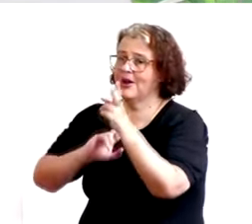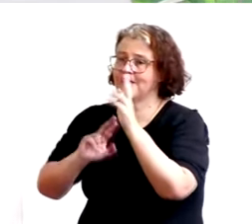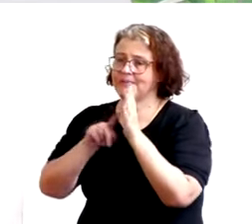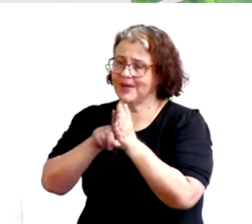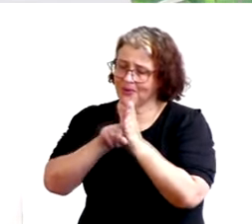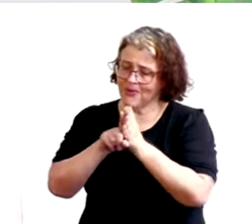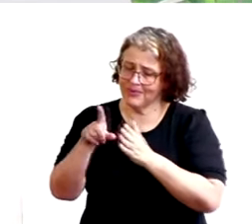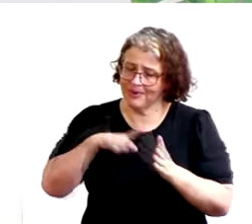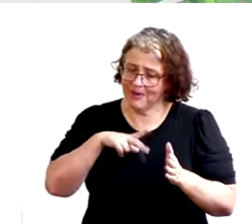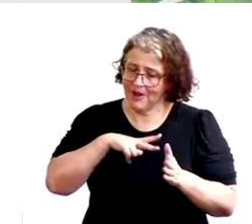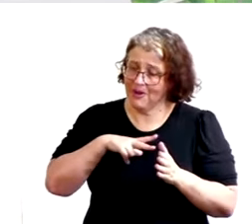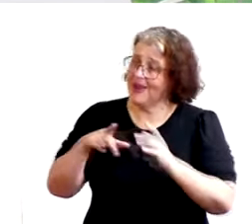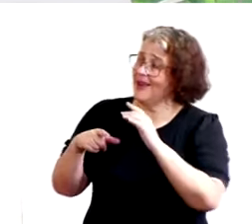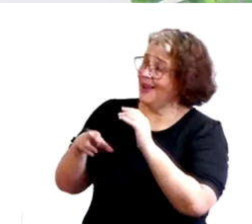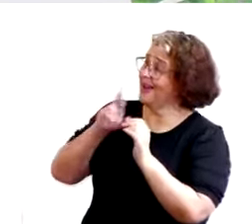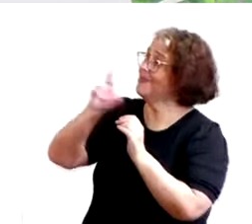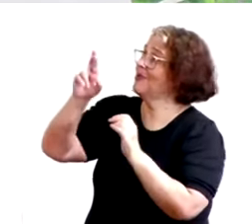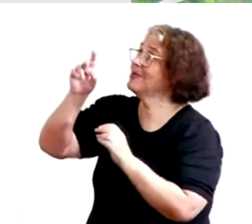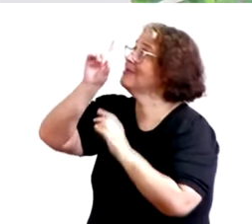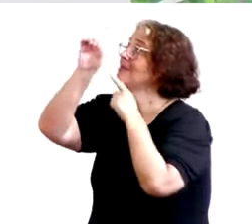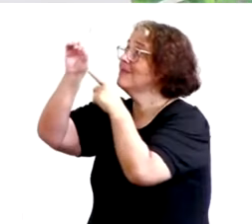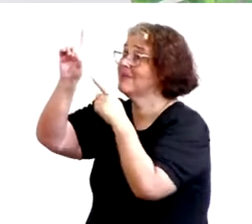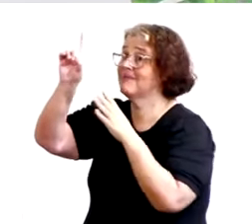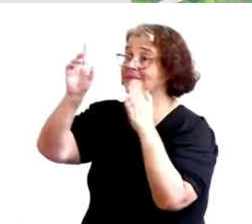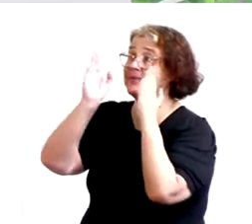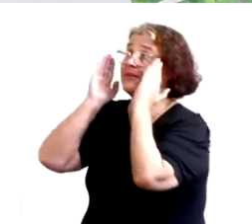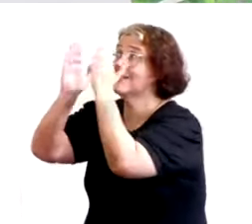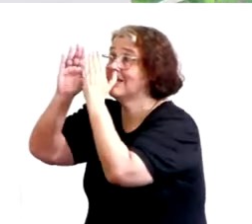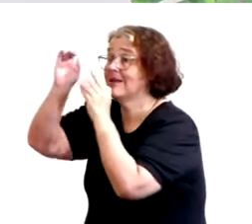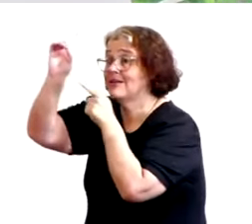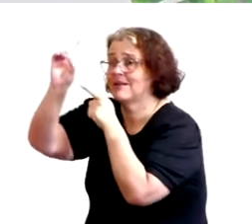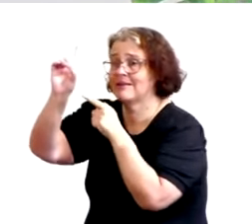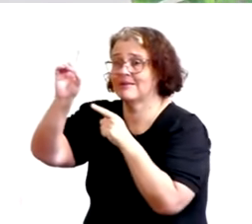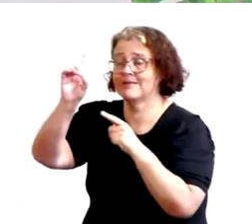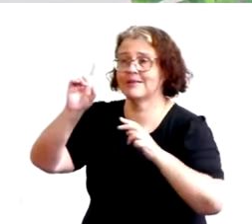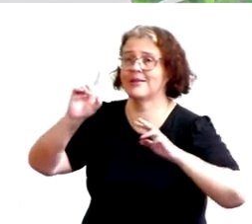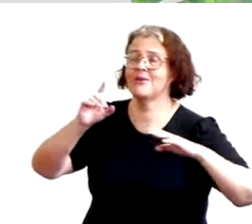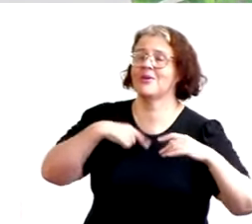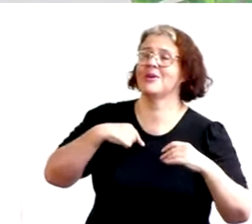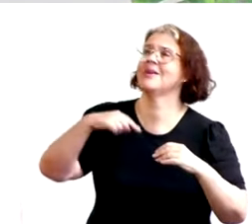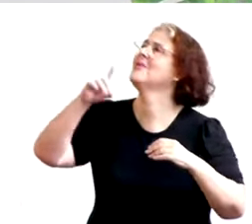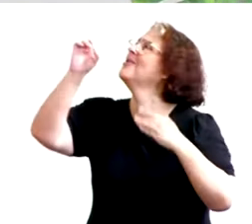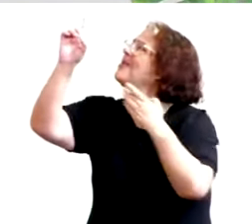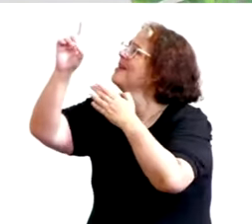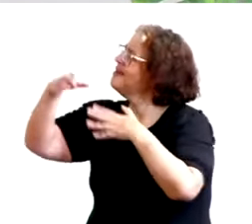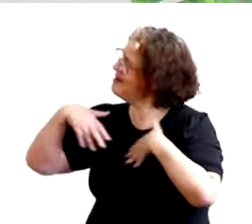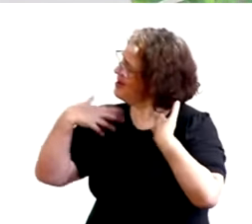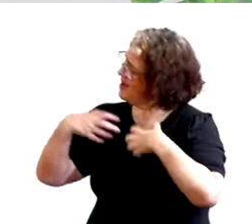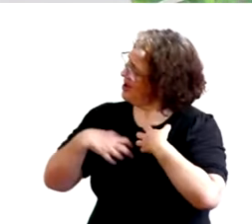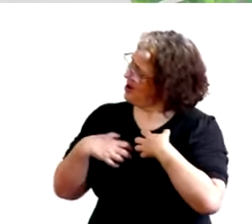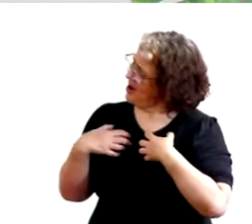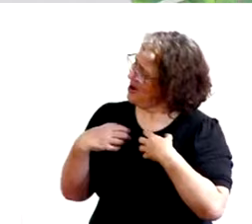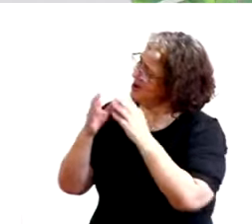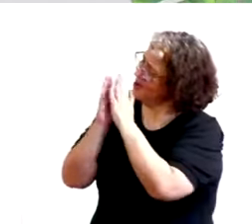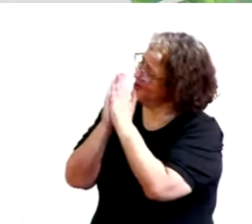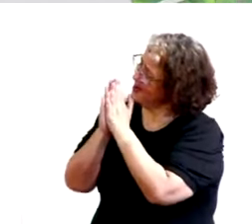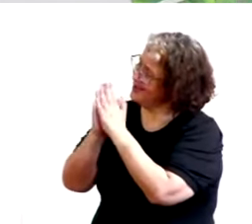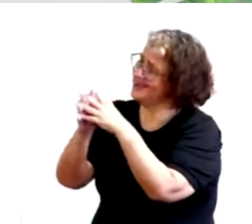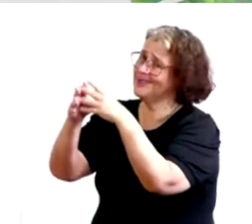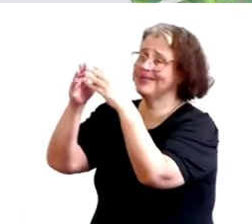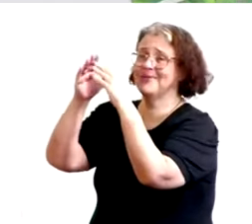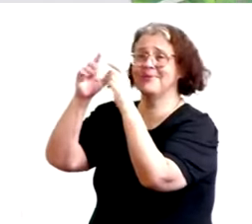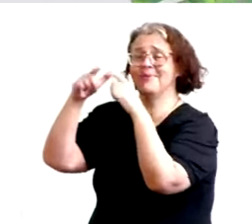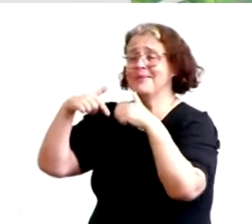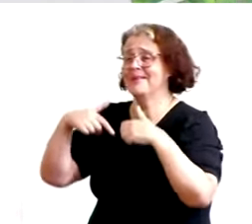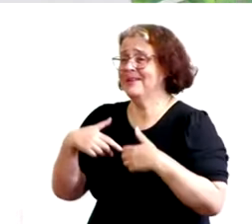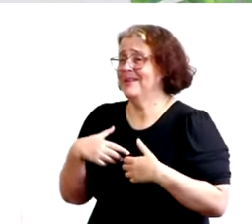está desembarcando percebam o movimento do Clamor e do lamento deste homem ele sim está